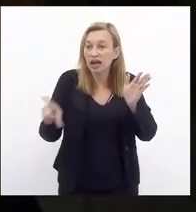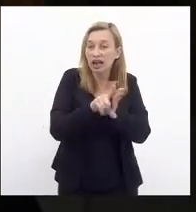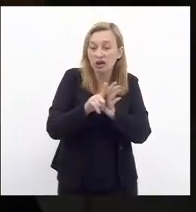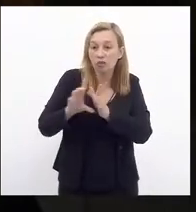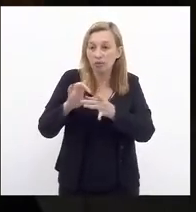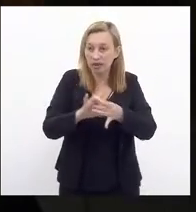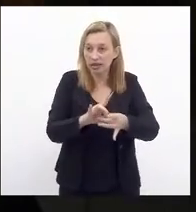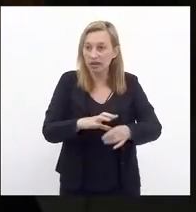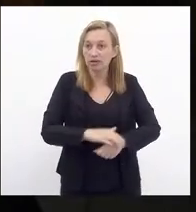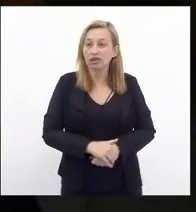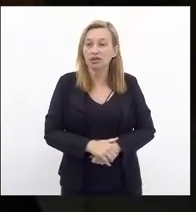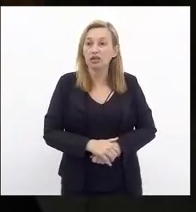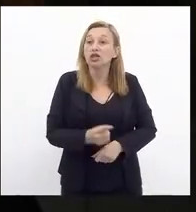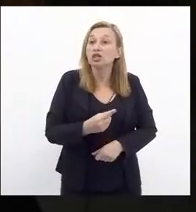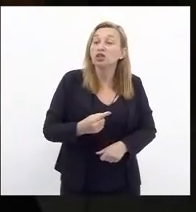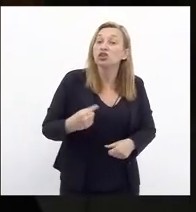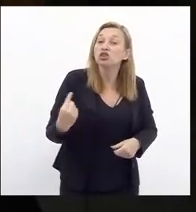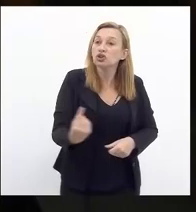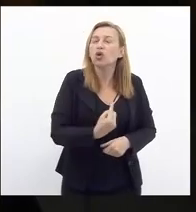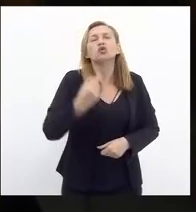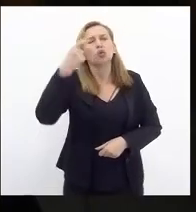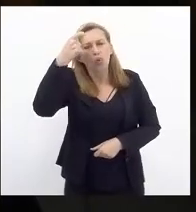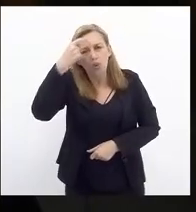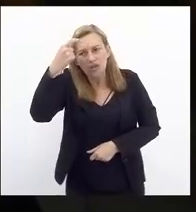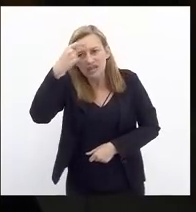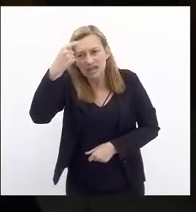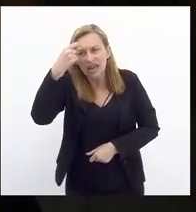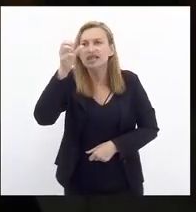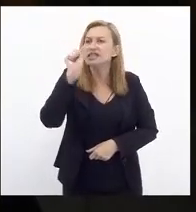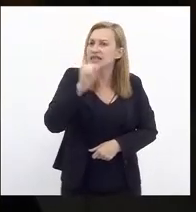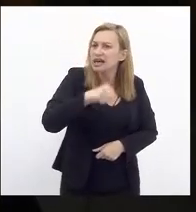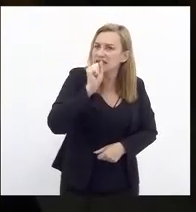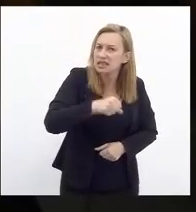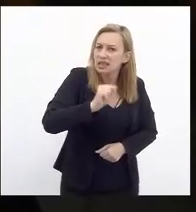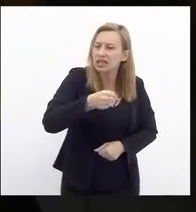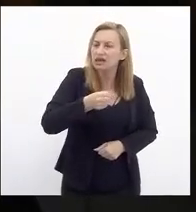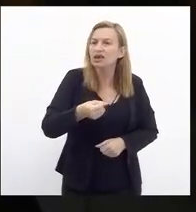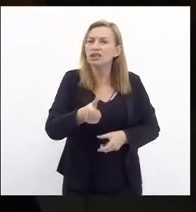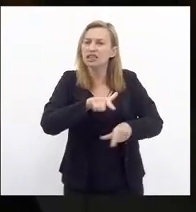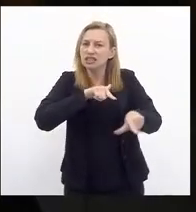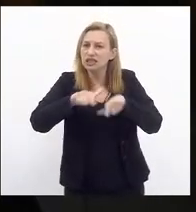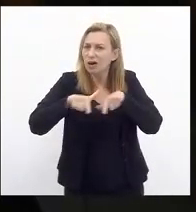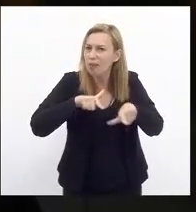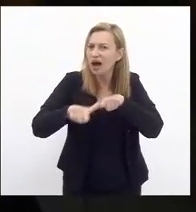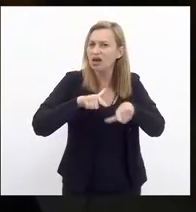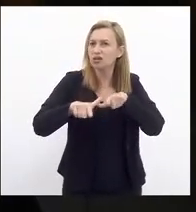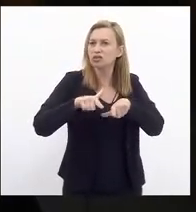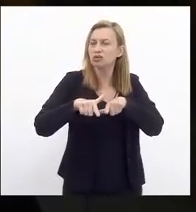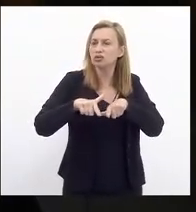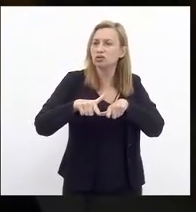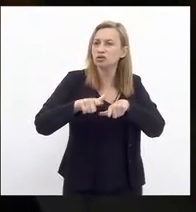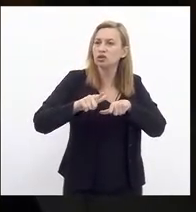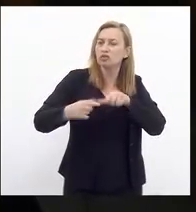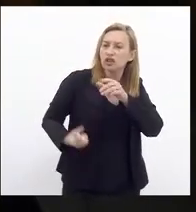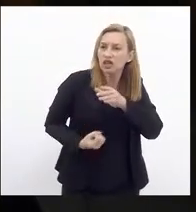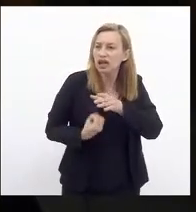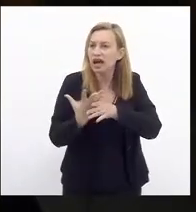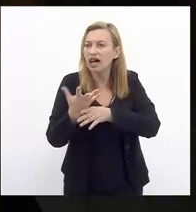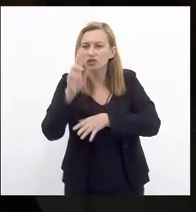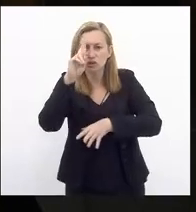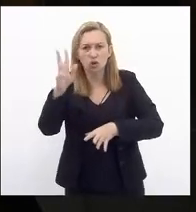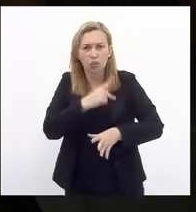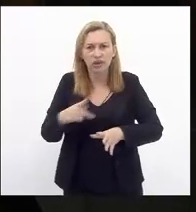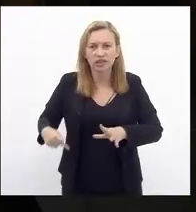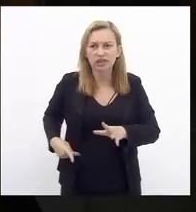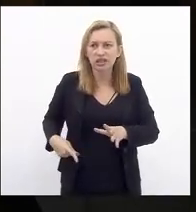complementar nós temos consciência desse trabalho que foi construído o